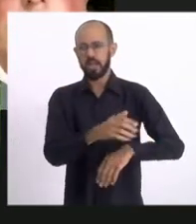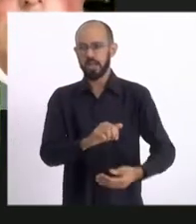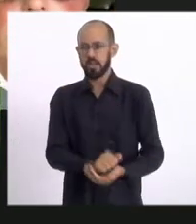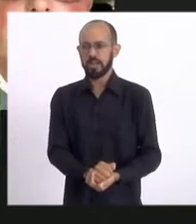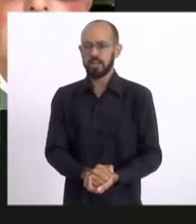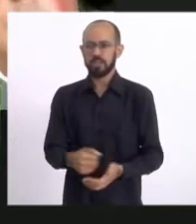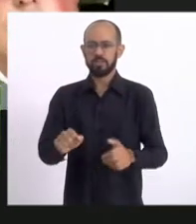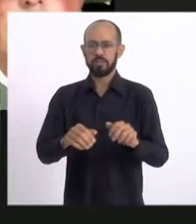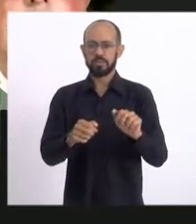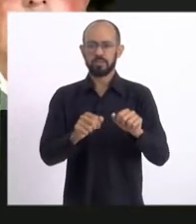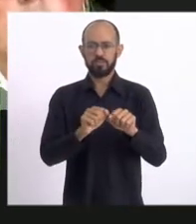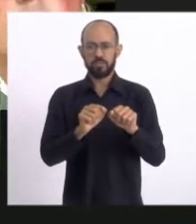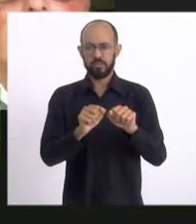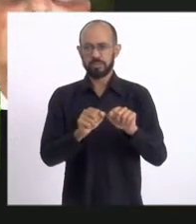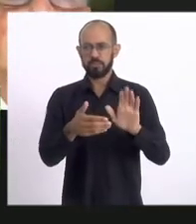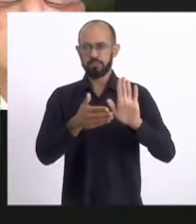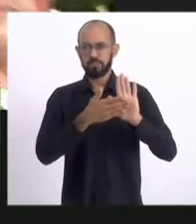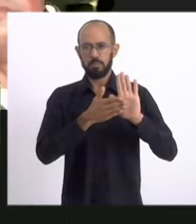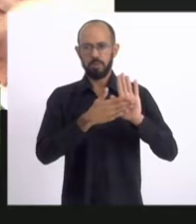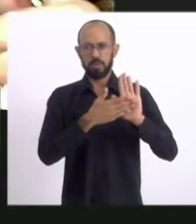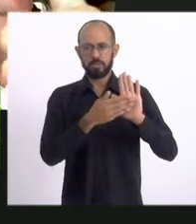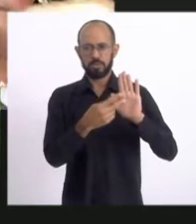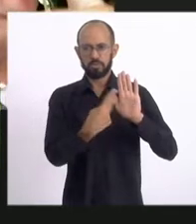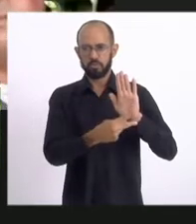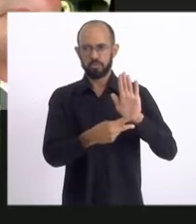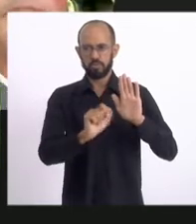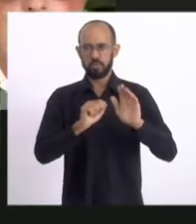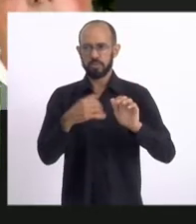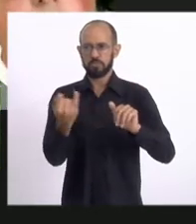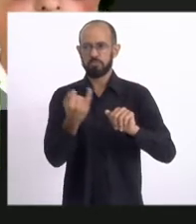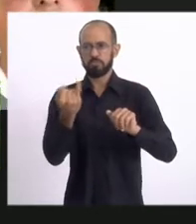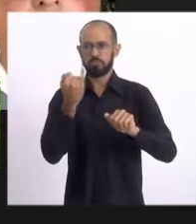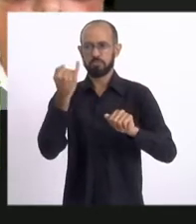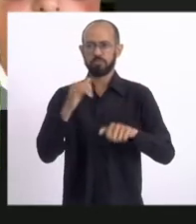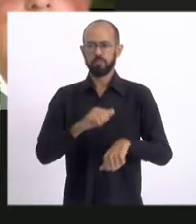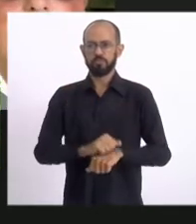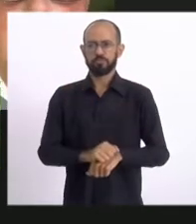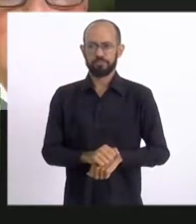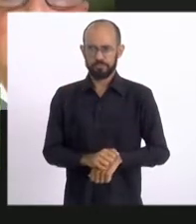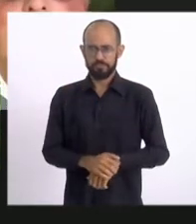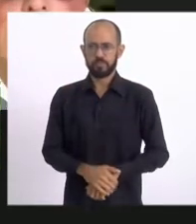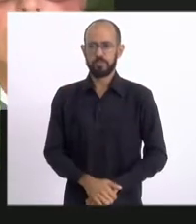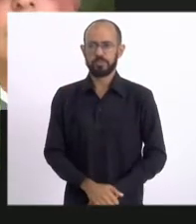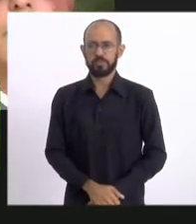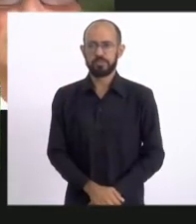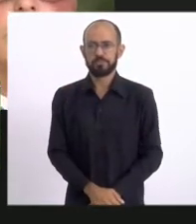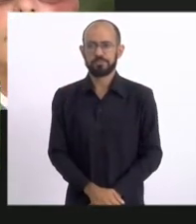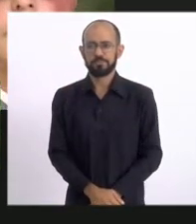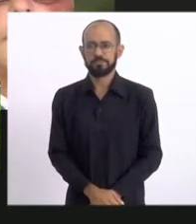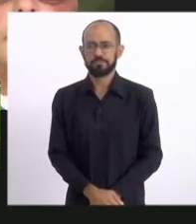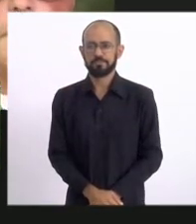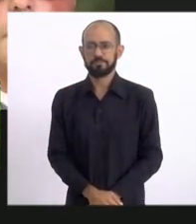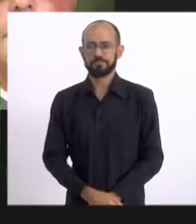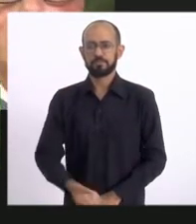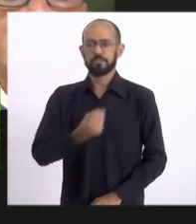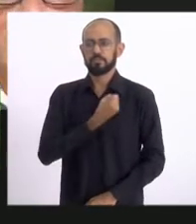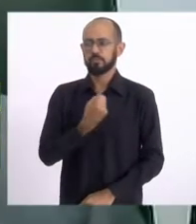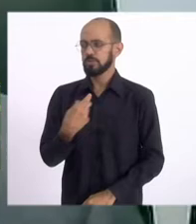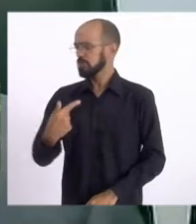Vossa Excelência. Importante aí com a questão do abrigo do Cristo Redentor de São Gonçalo. Sete da pauta.